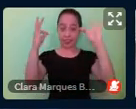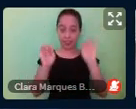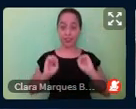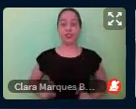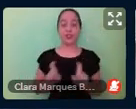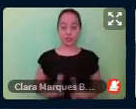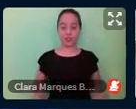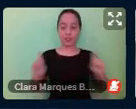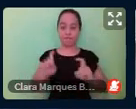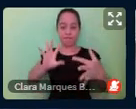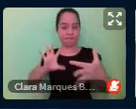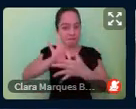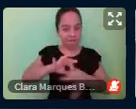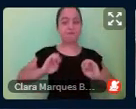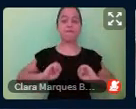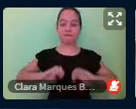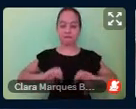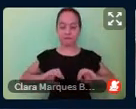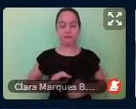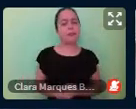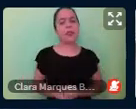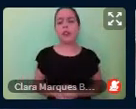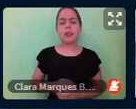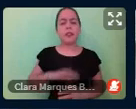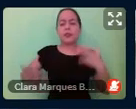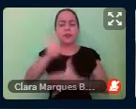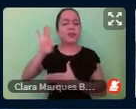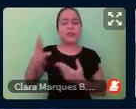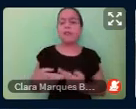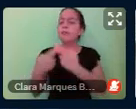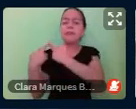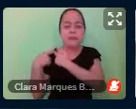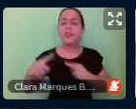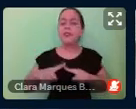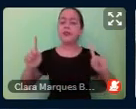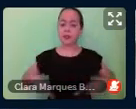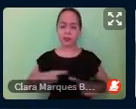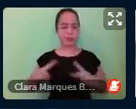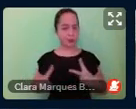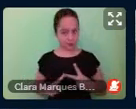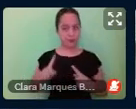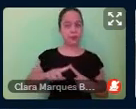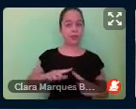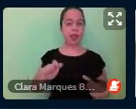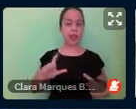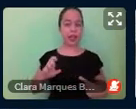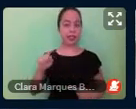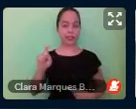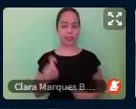Educação. O sorteio ocorrerá sob a responsabilidade dos seguintes servidores: eu, Alexandre